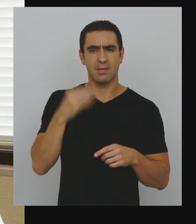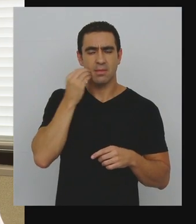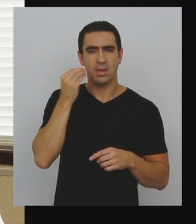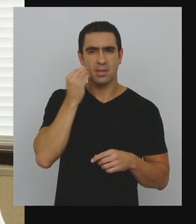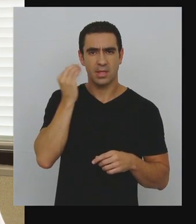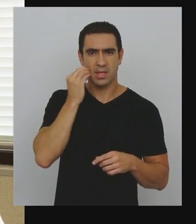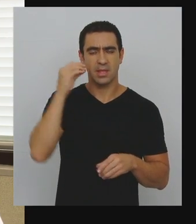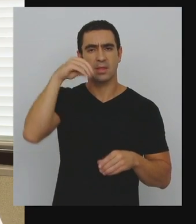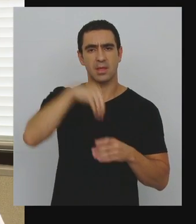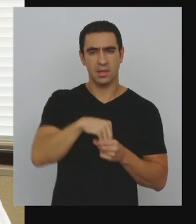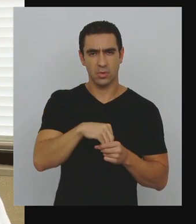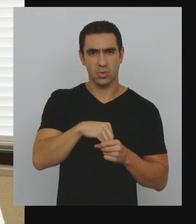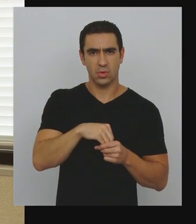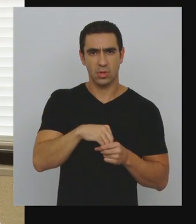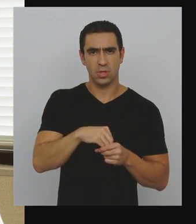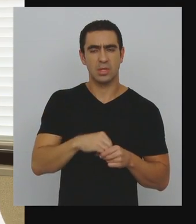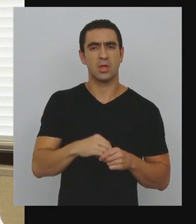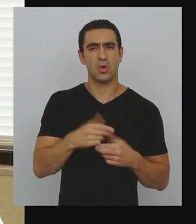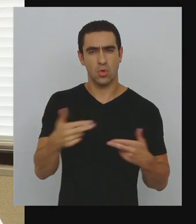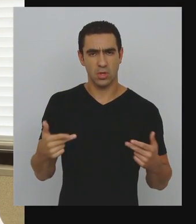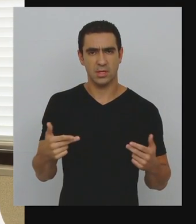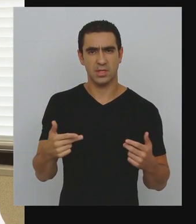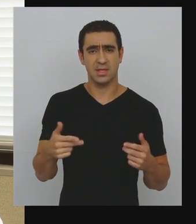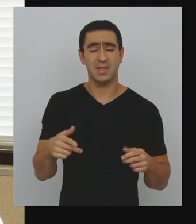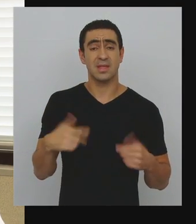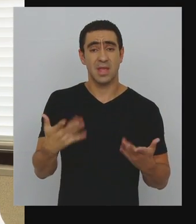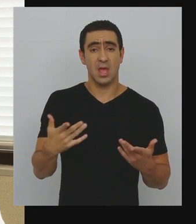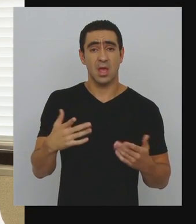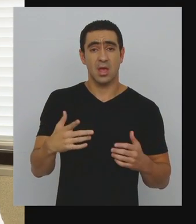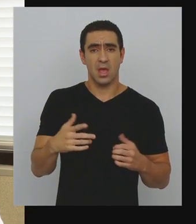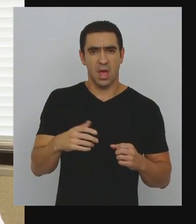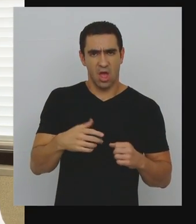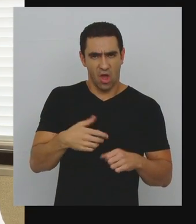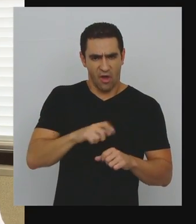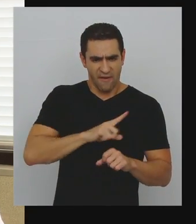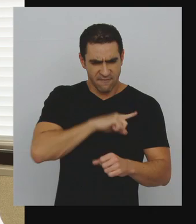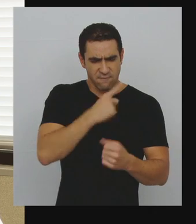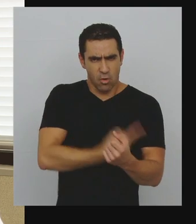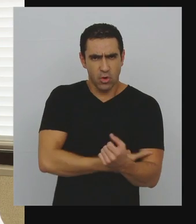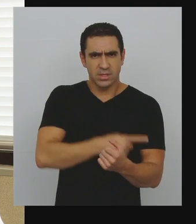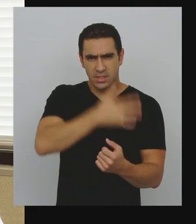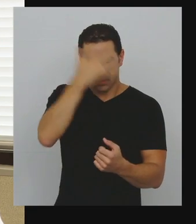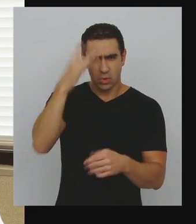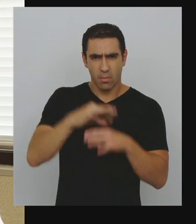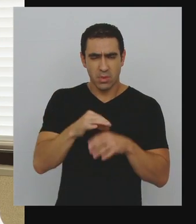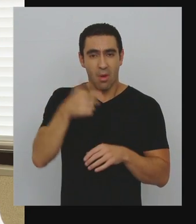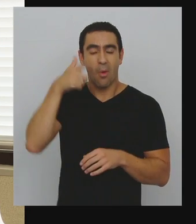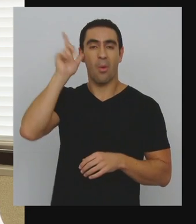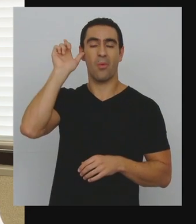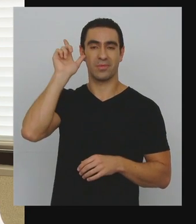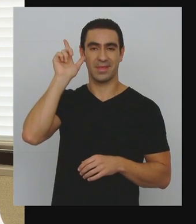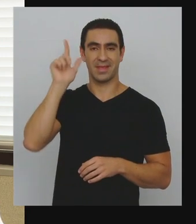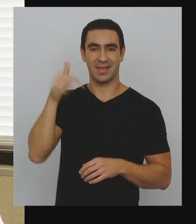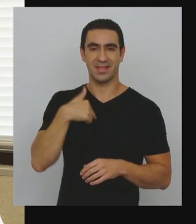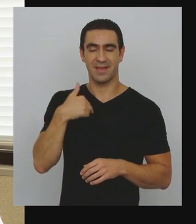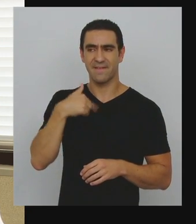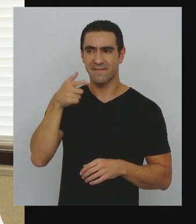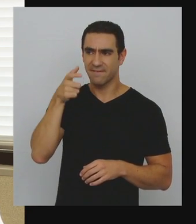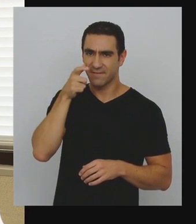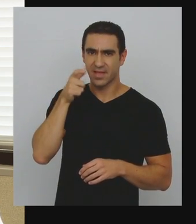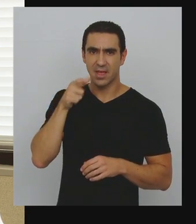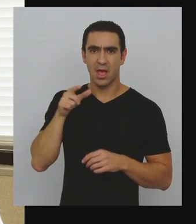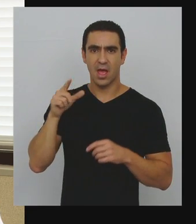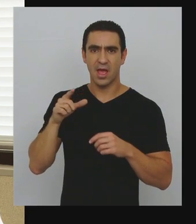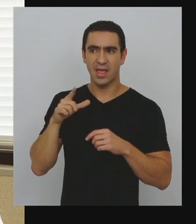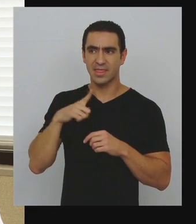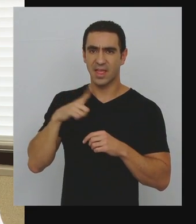entorno e tentar, dentro das possibilidades. E o potencial humano é infinito. Ontem mesmo, eu estava vendo